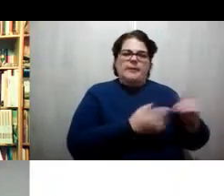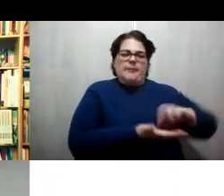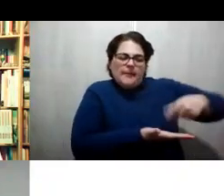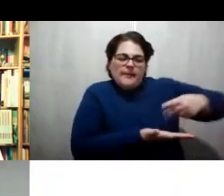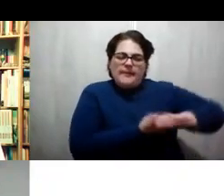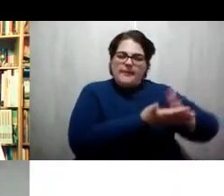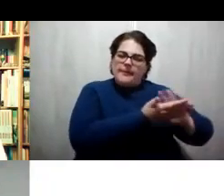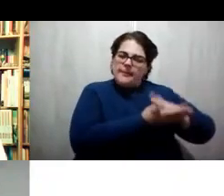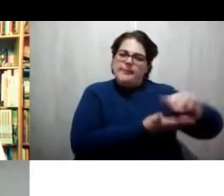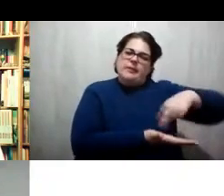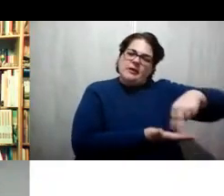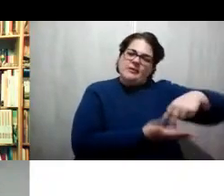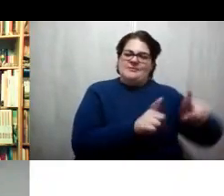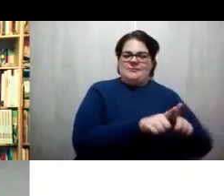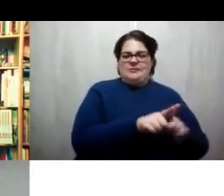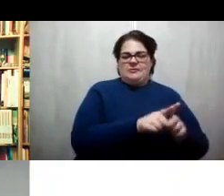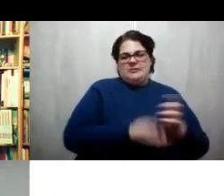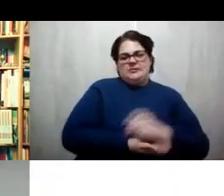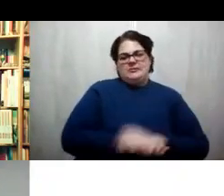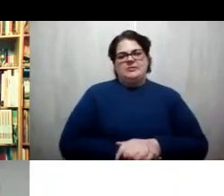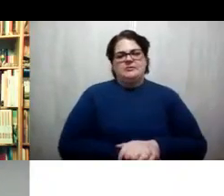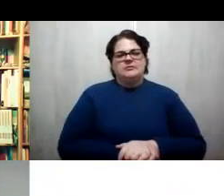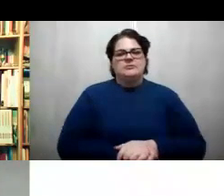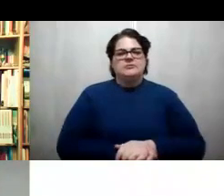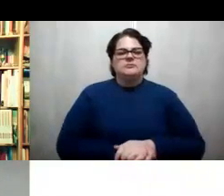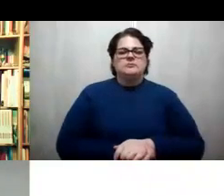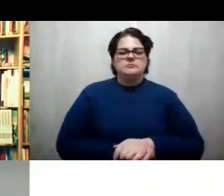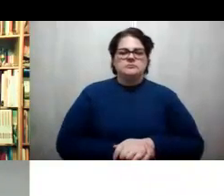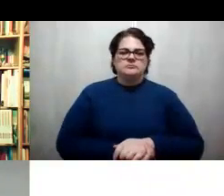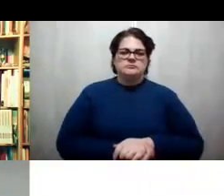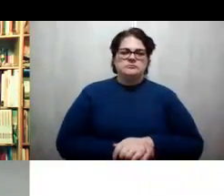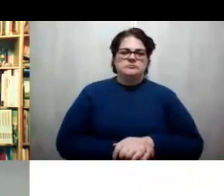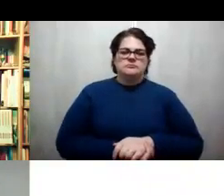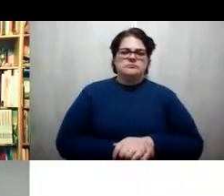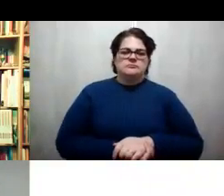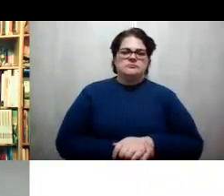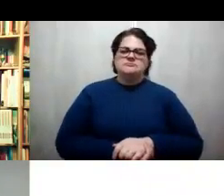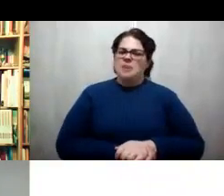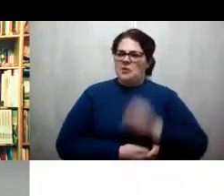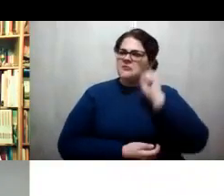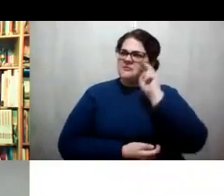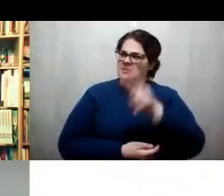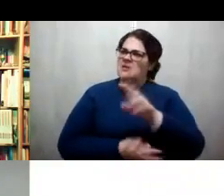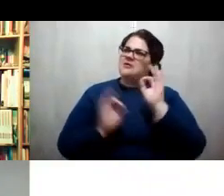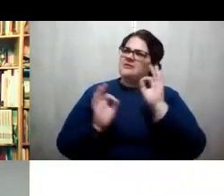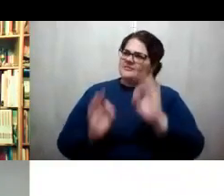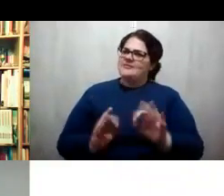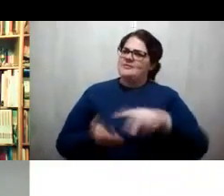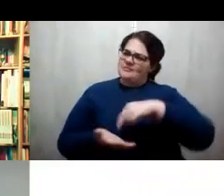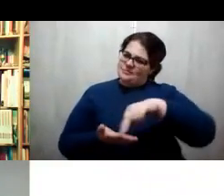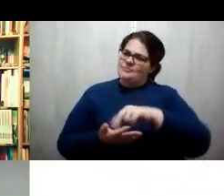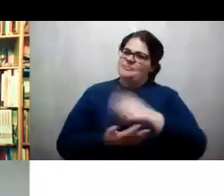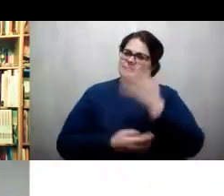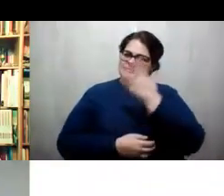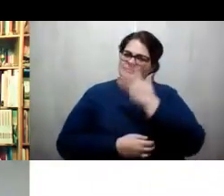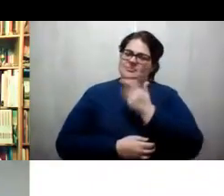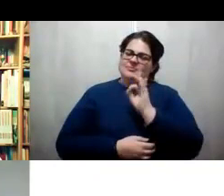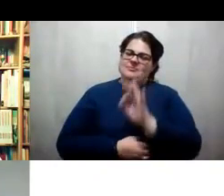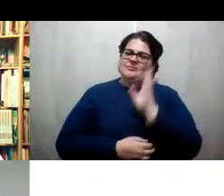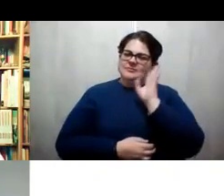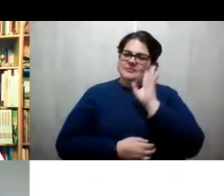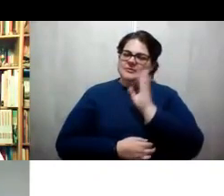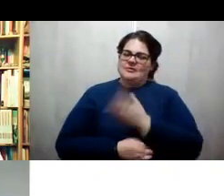hein, pessoal? Pois eu vi ainda. Que fôlego, hein, Lívia? Meu Deus! Olha, mas também, quando